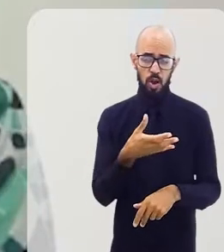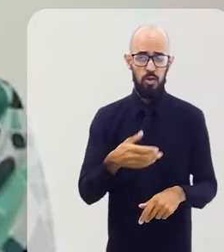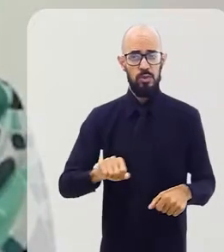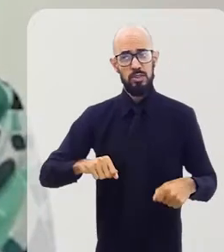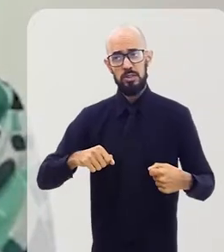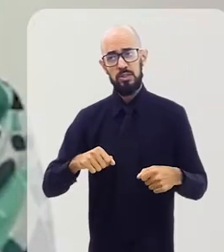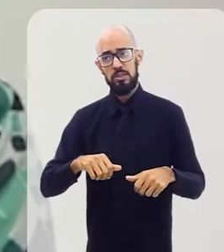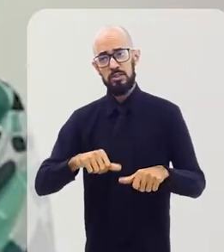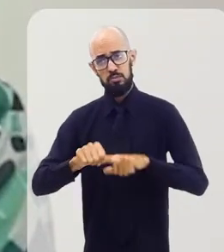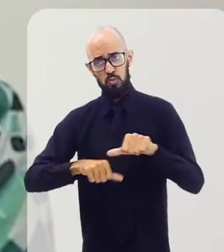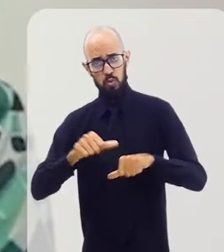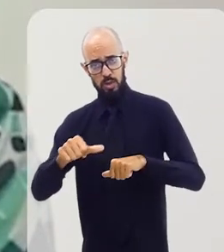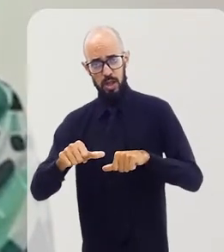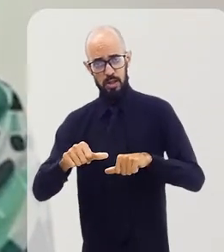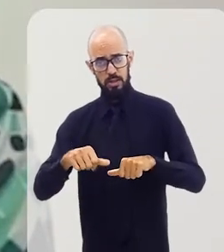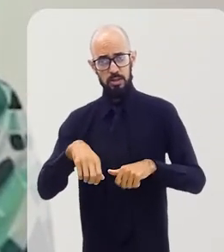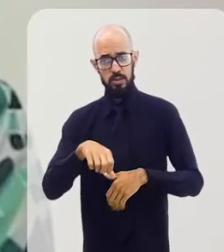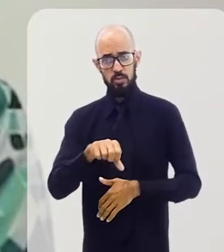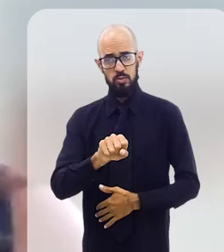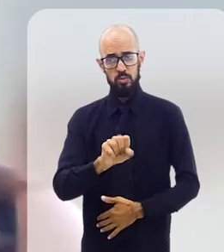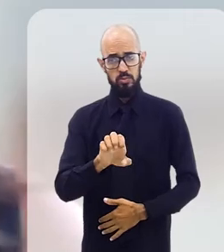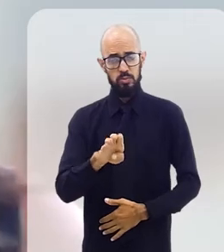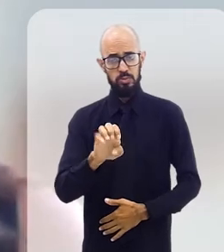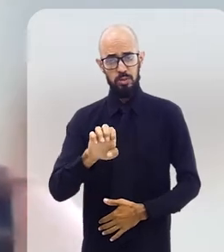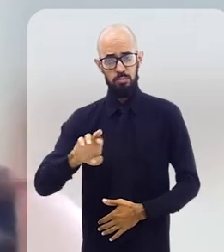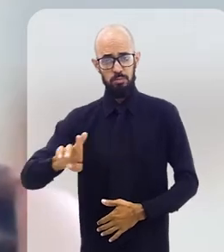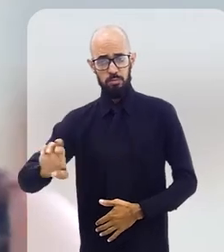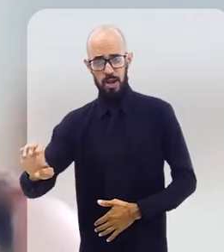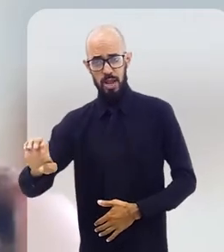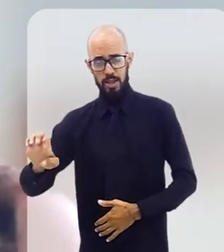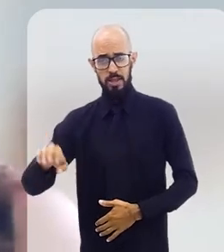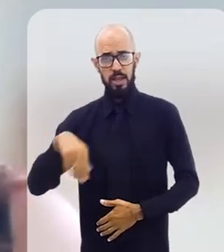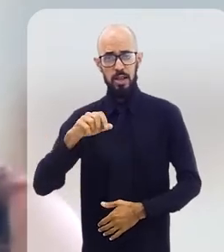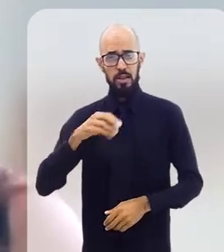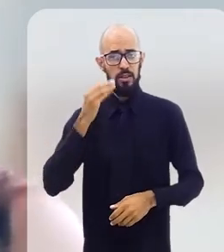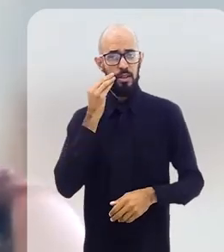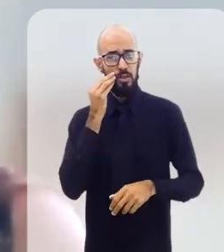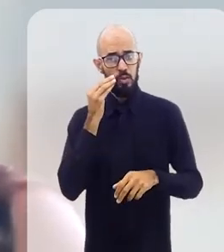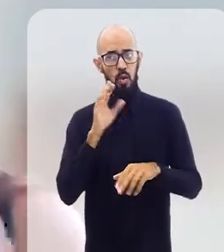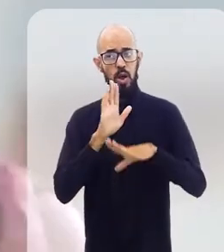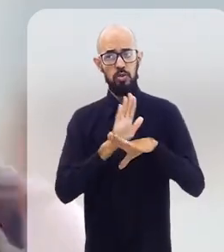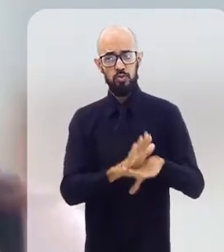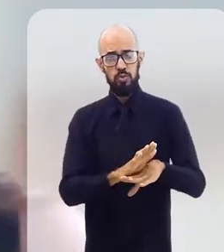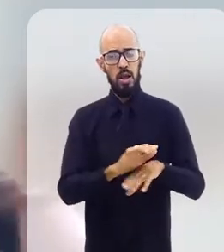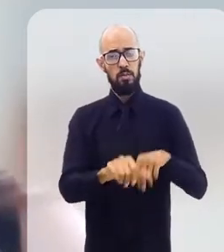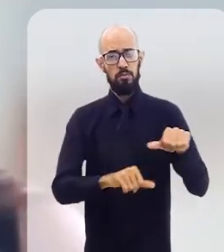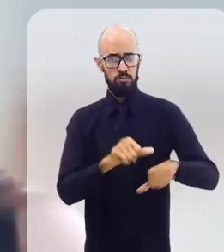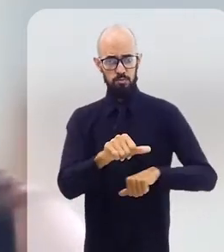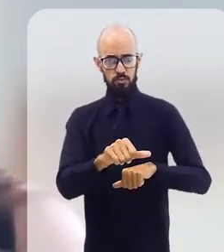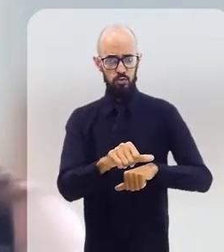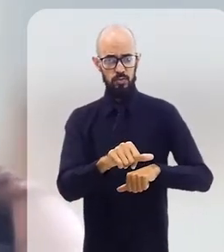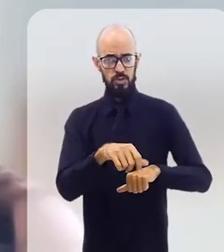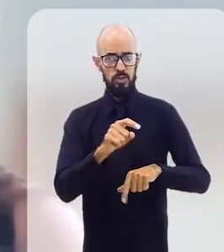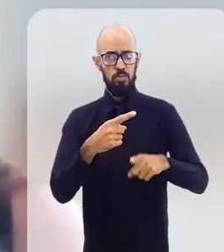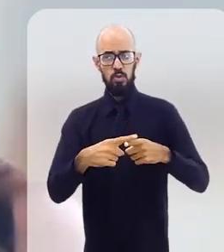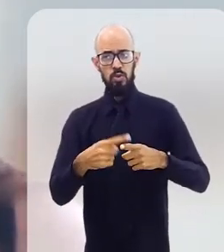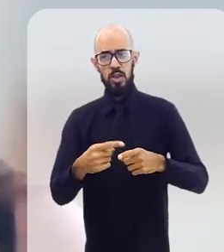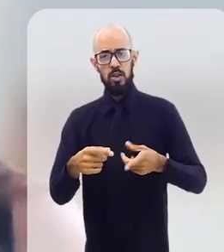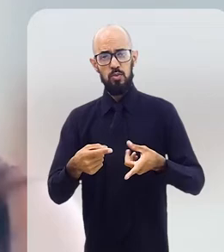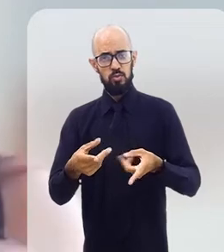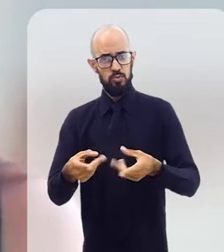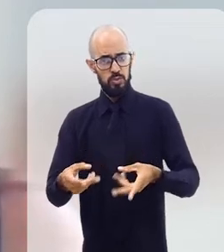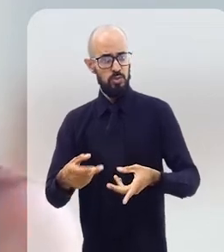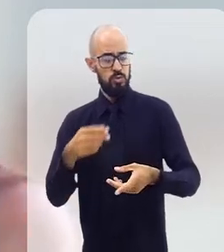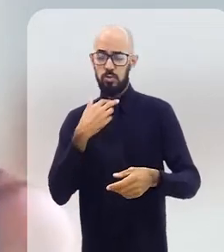teve esse olhar muito grande quanto o Sebrae de promover essa inovação, porque o negócio não podia parar, né? As